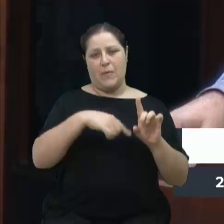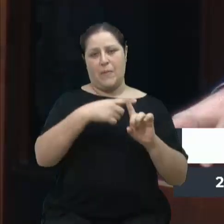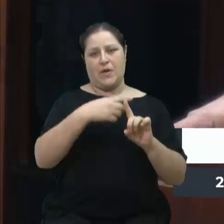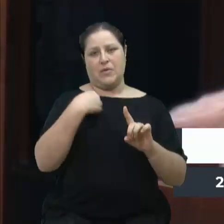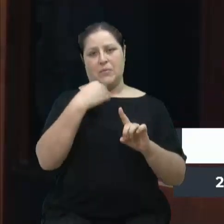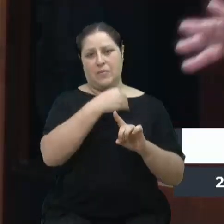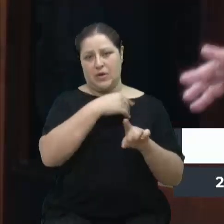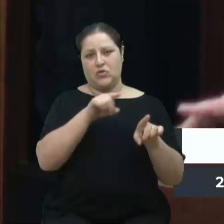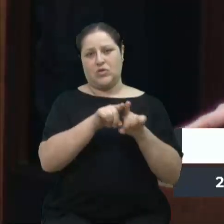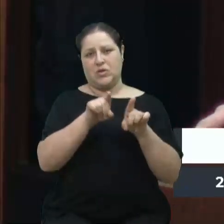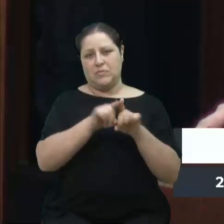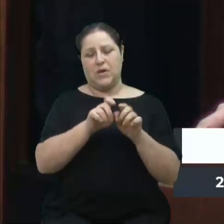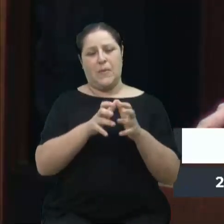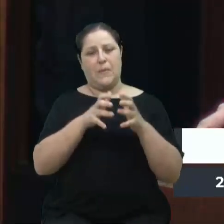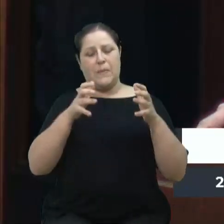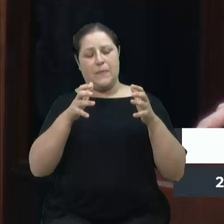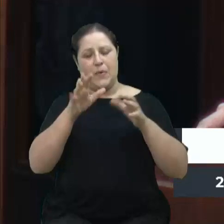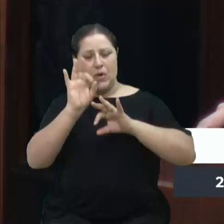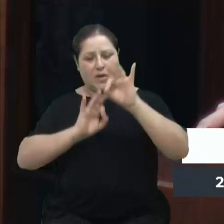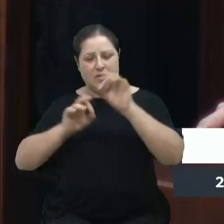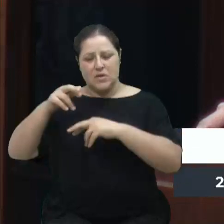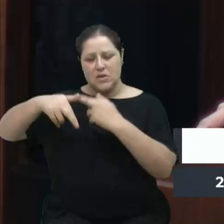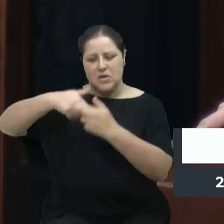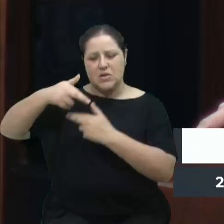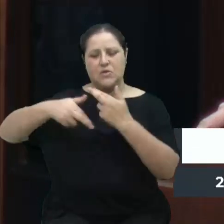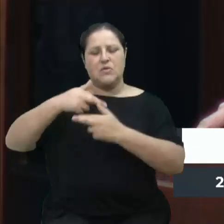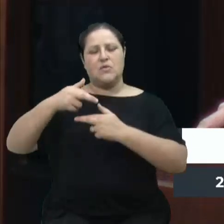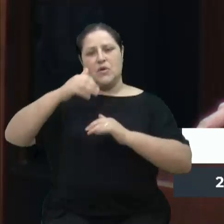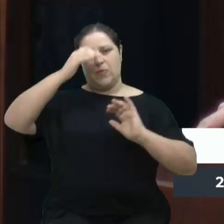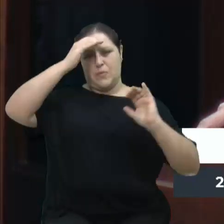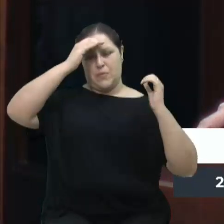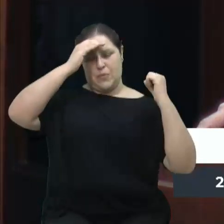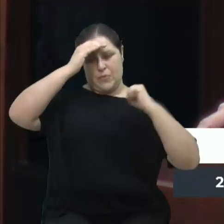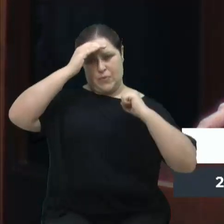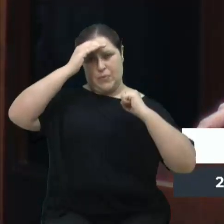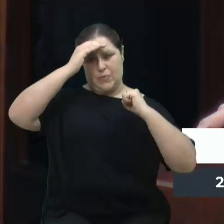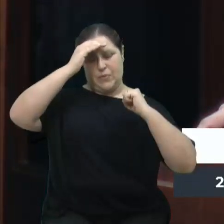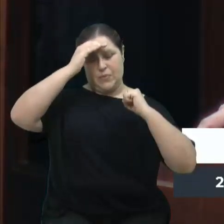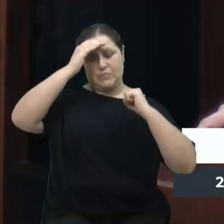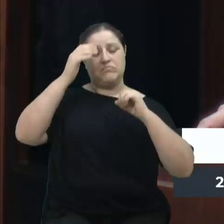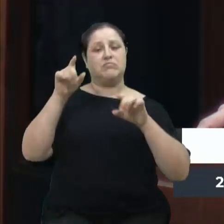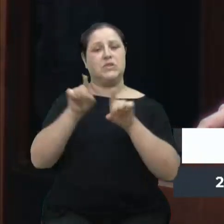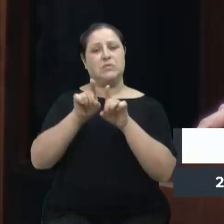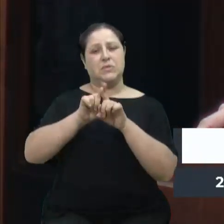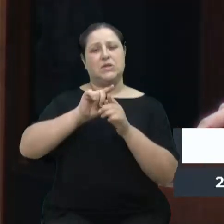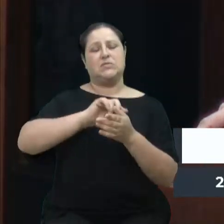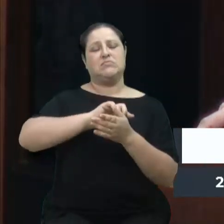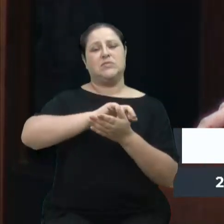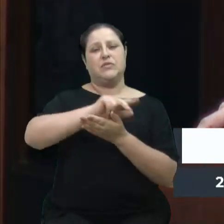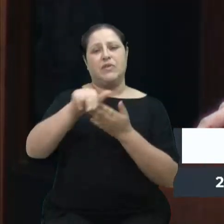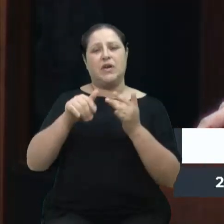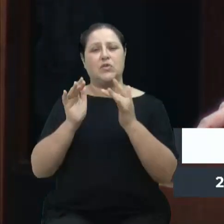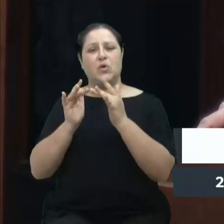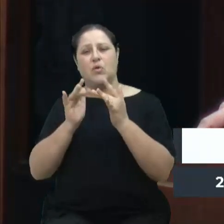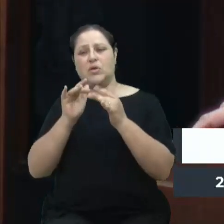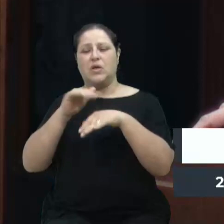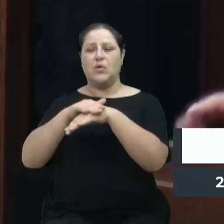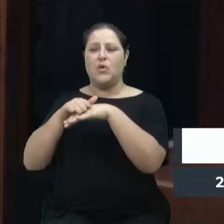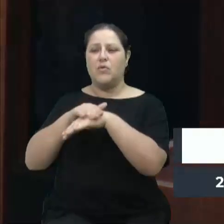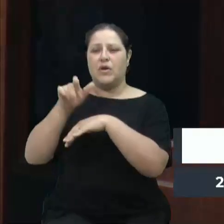Nacional ao Imigrante e tantos outros temas com secretários e secretárias da atual administração